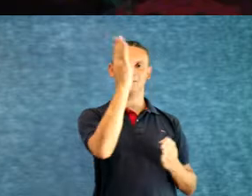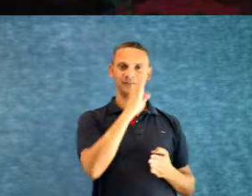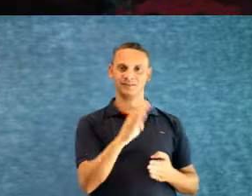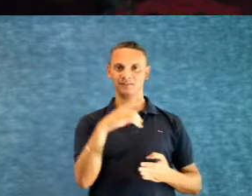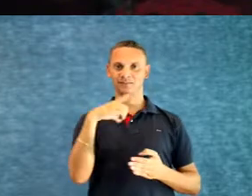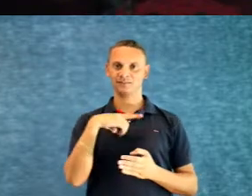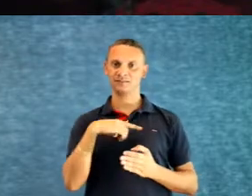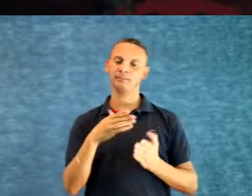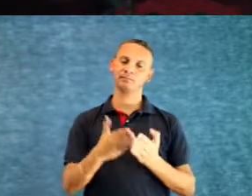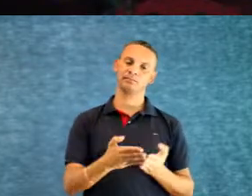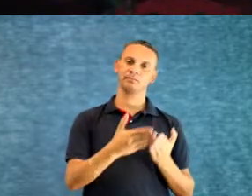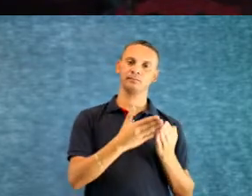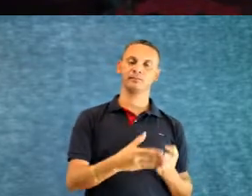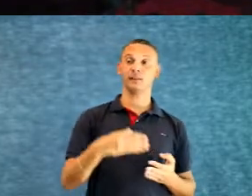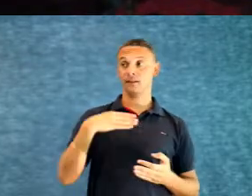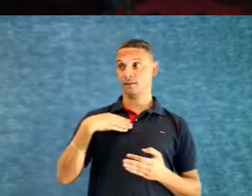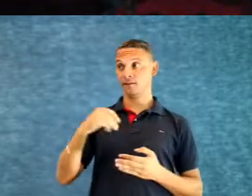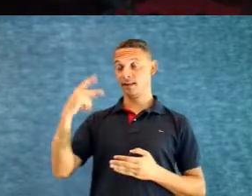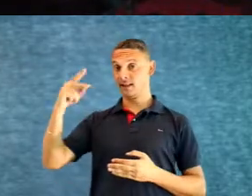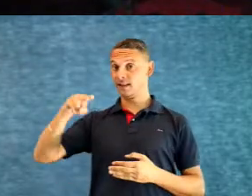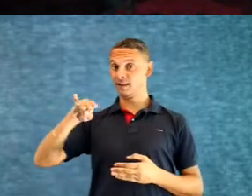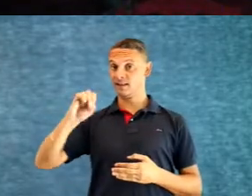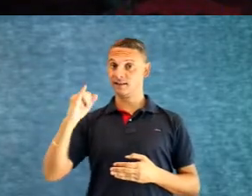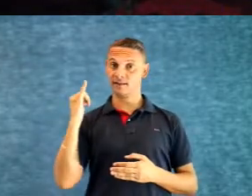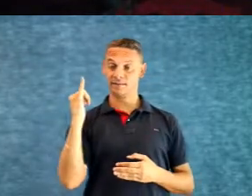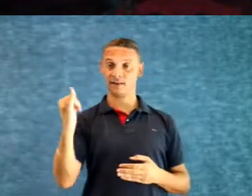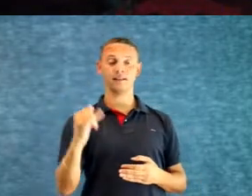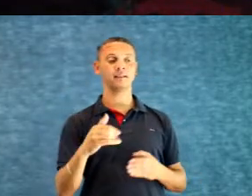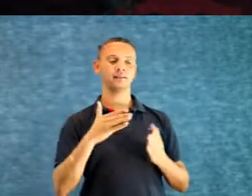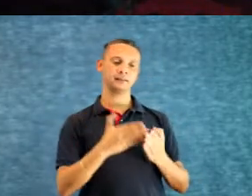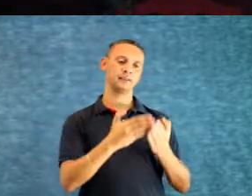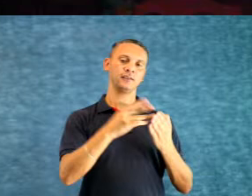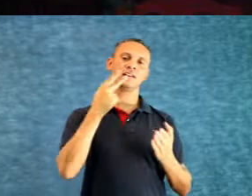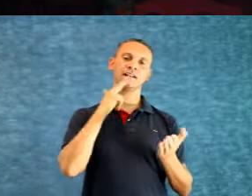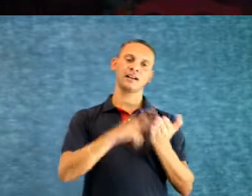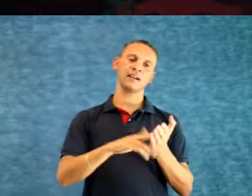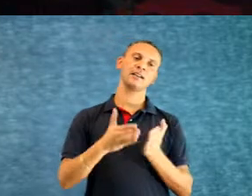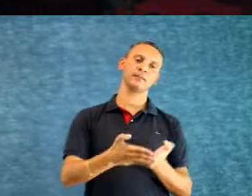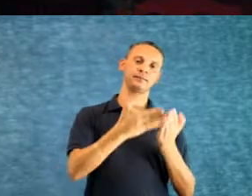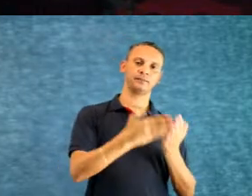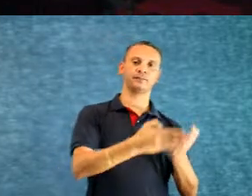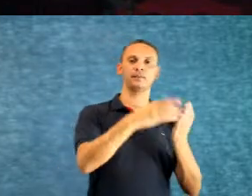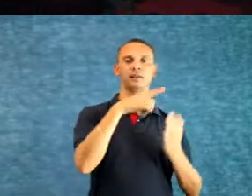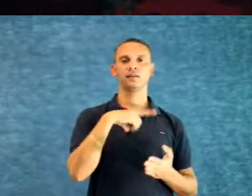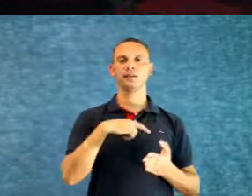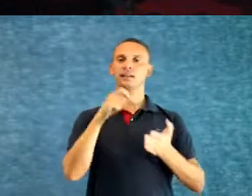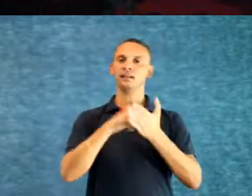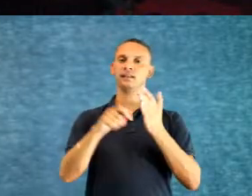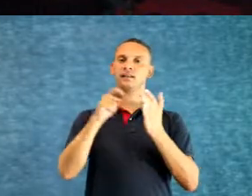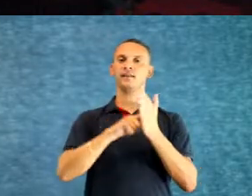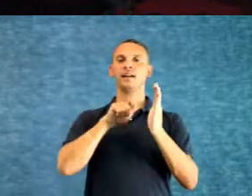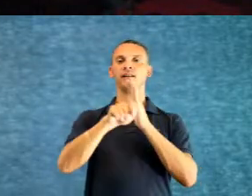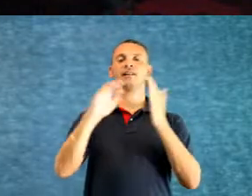esquecer, pelo desconhecimento, preconceito contra uma mulher que saiu